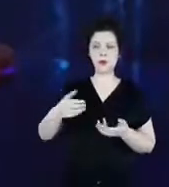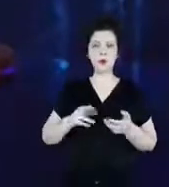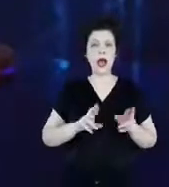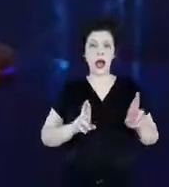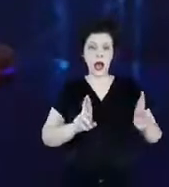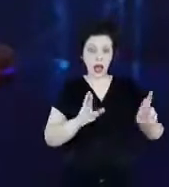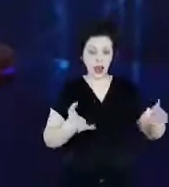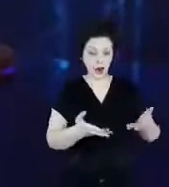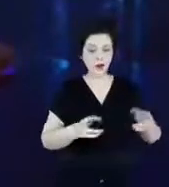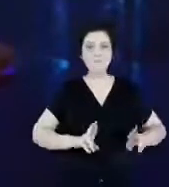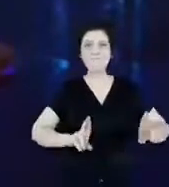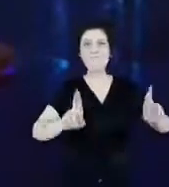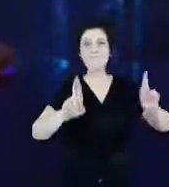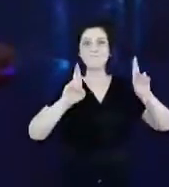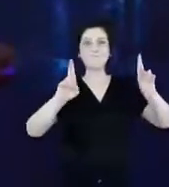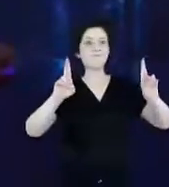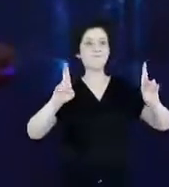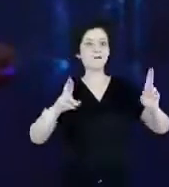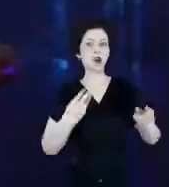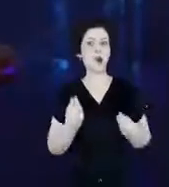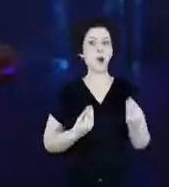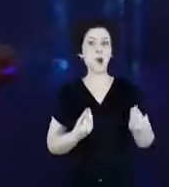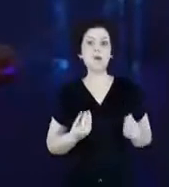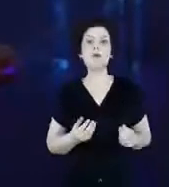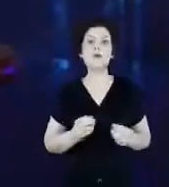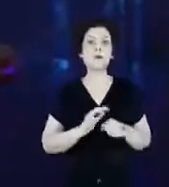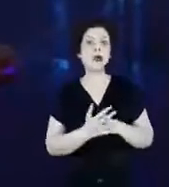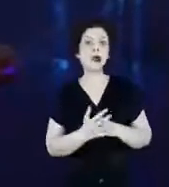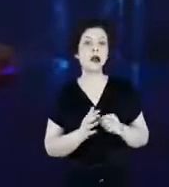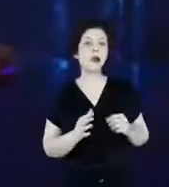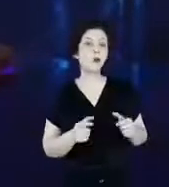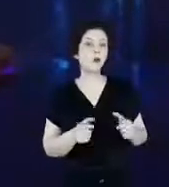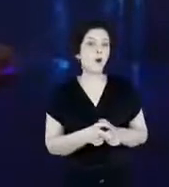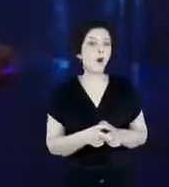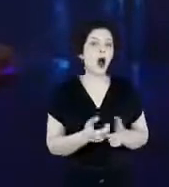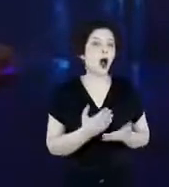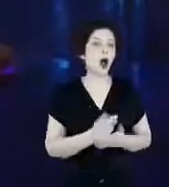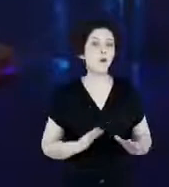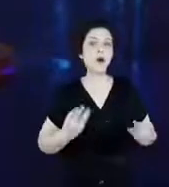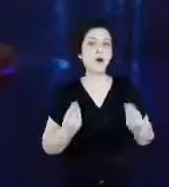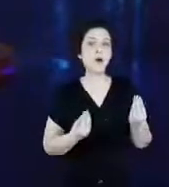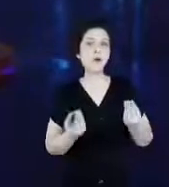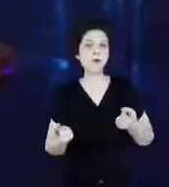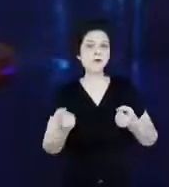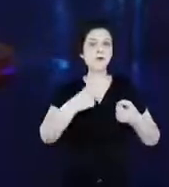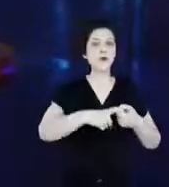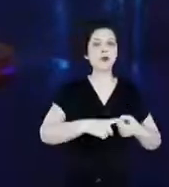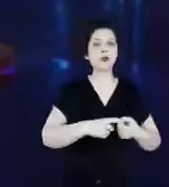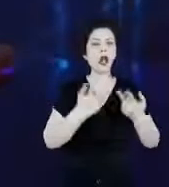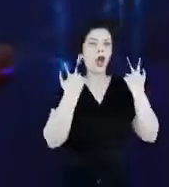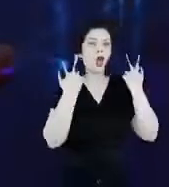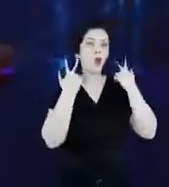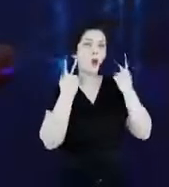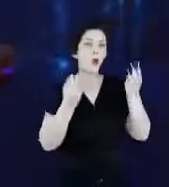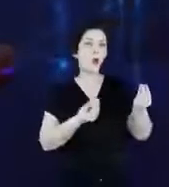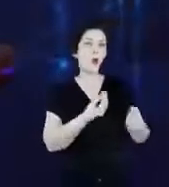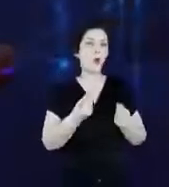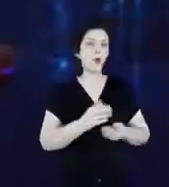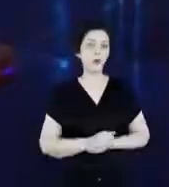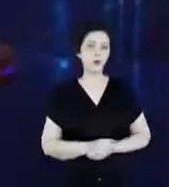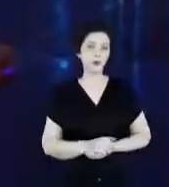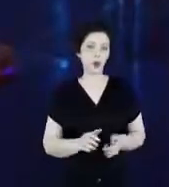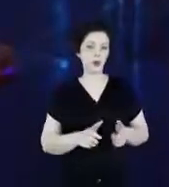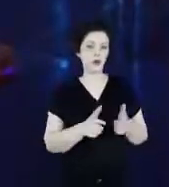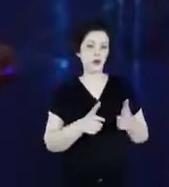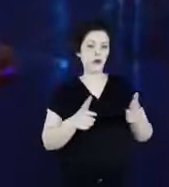grande. Como é que nós vamos sair dessa pandemia e como é que nós vamos retomar a normalidade do crescimento e desenvolvimento